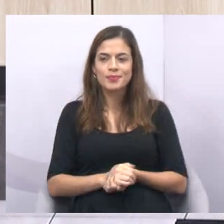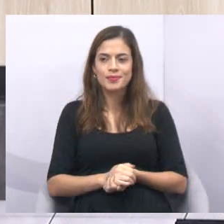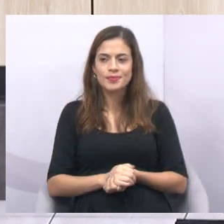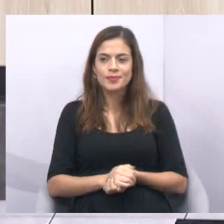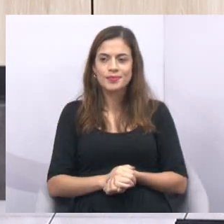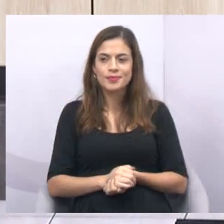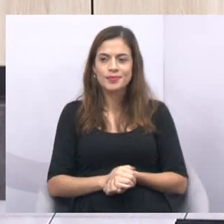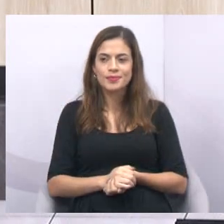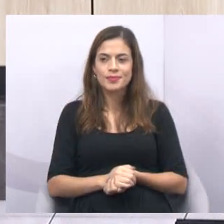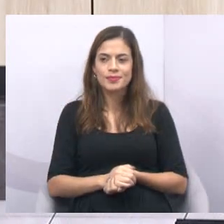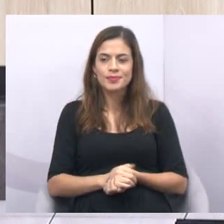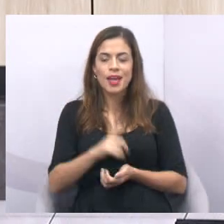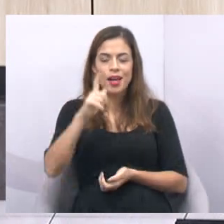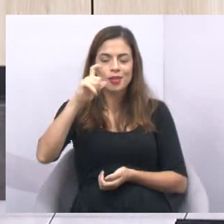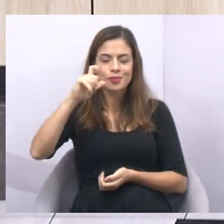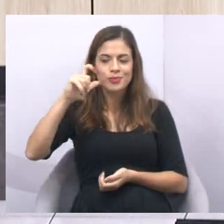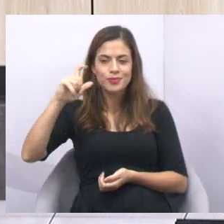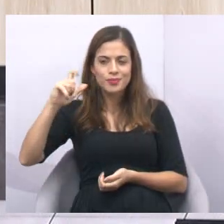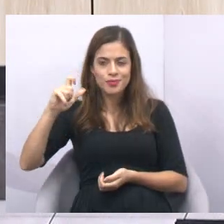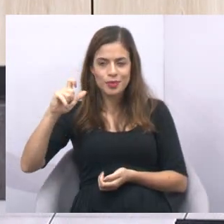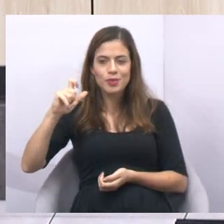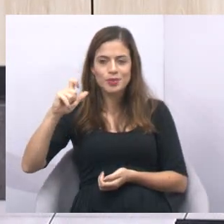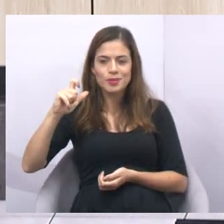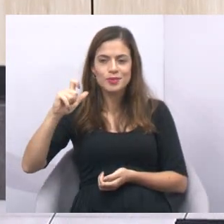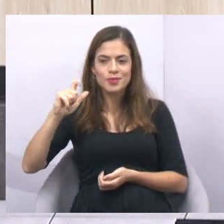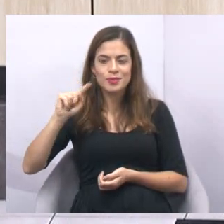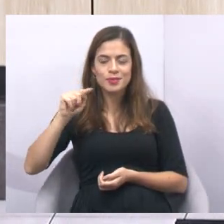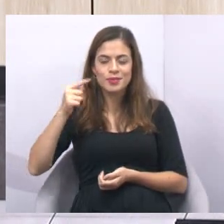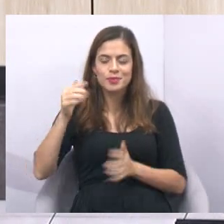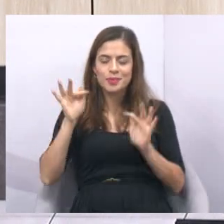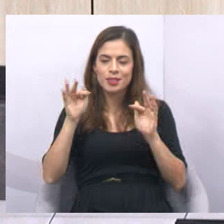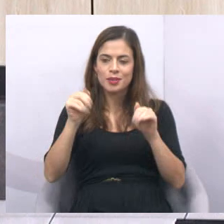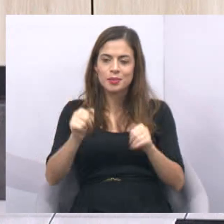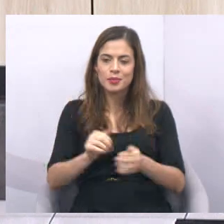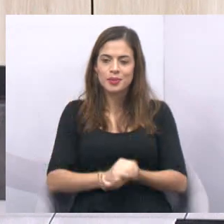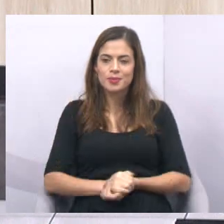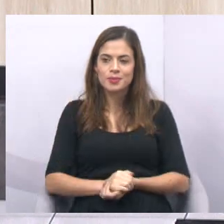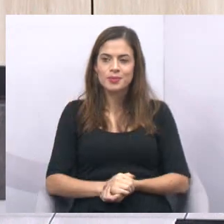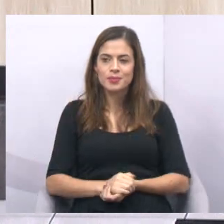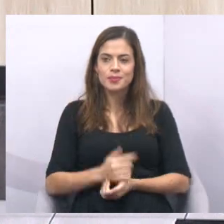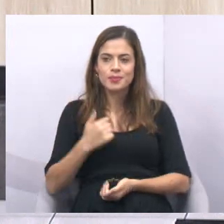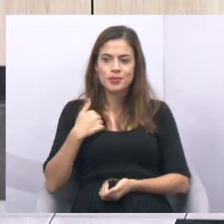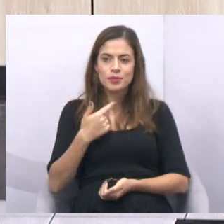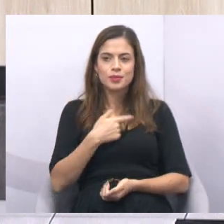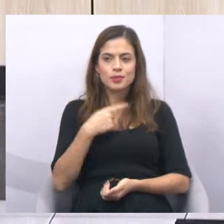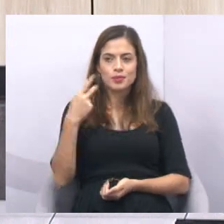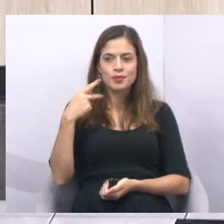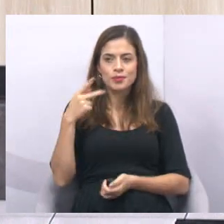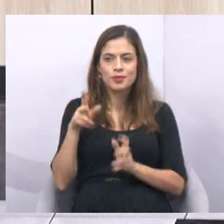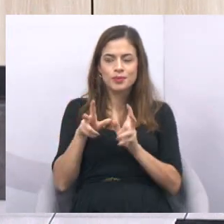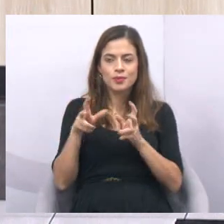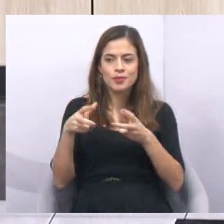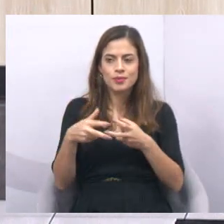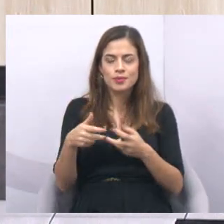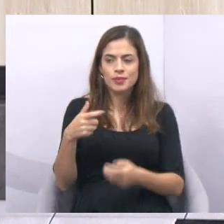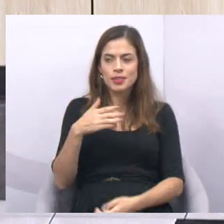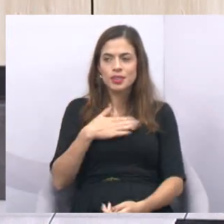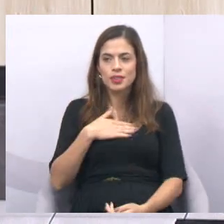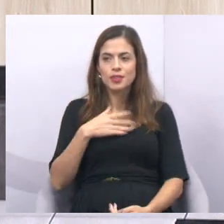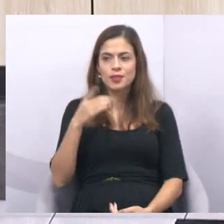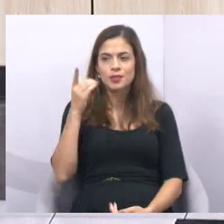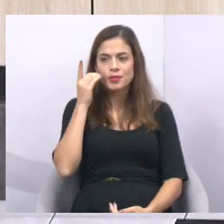faremos alguns registros aqui de fotos logo após o encerramento. Então nós, os vereadores dessa casa, eu, vereador